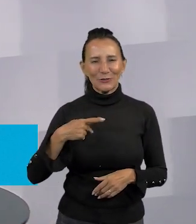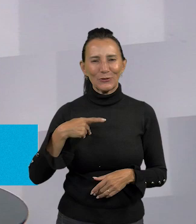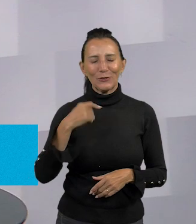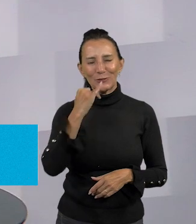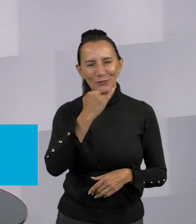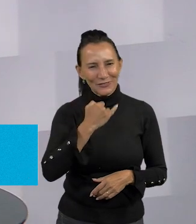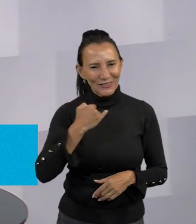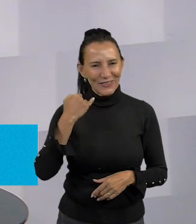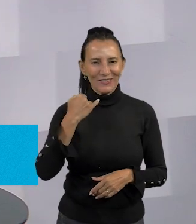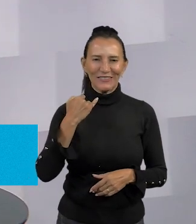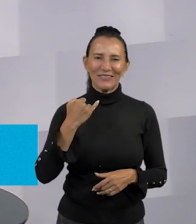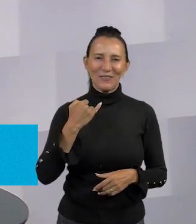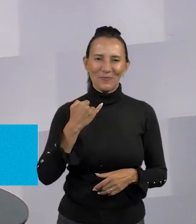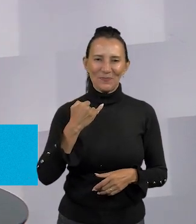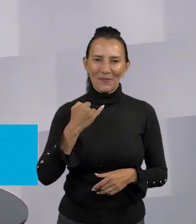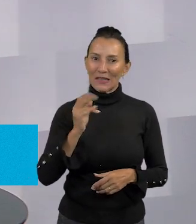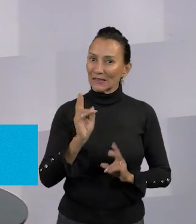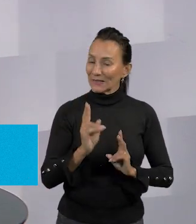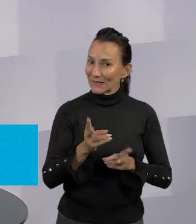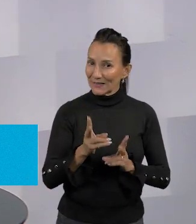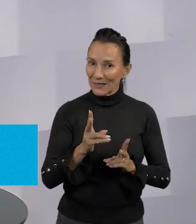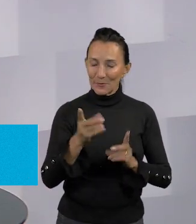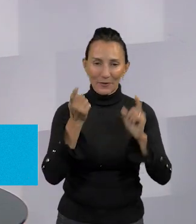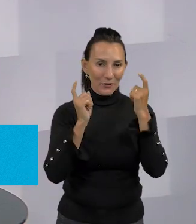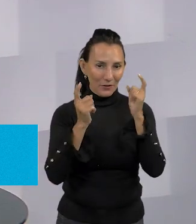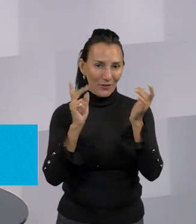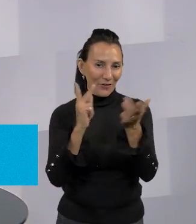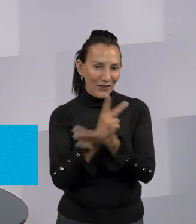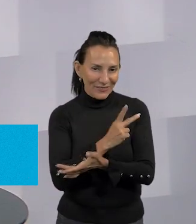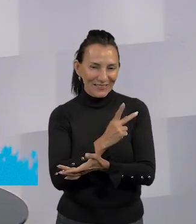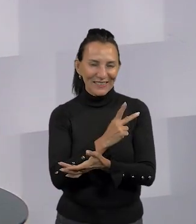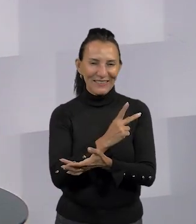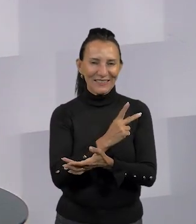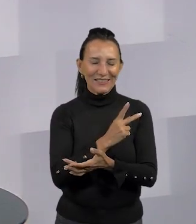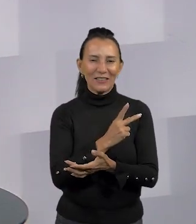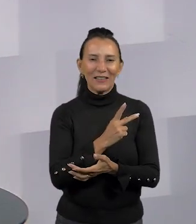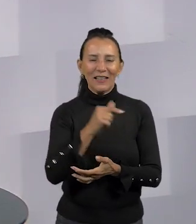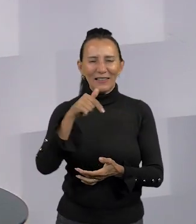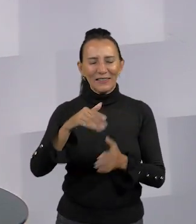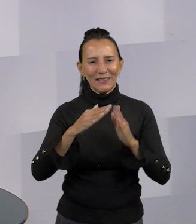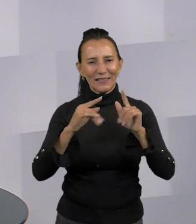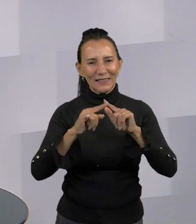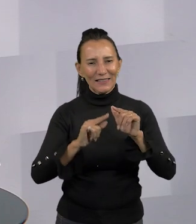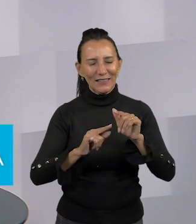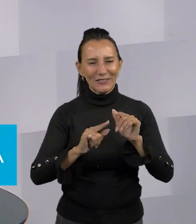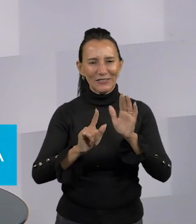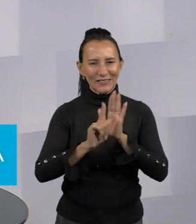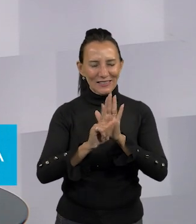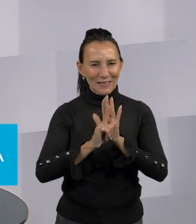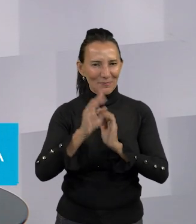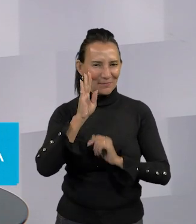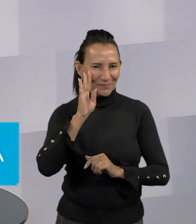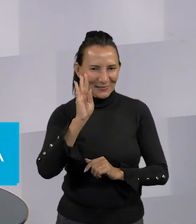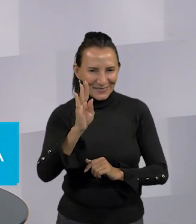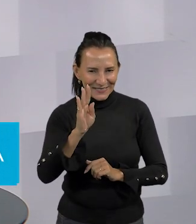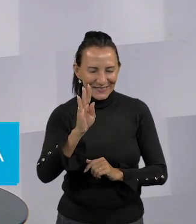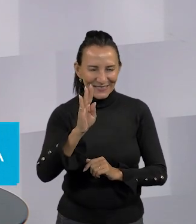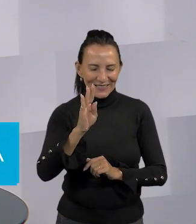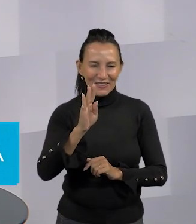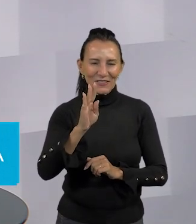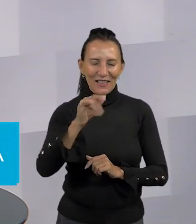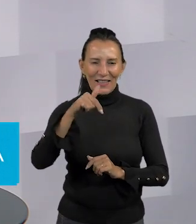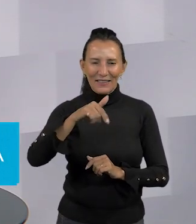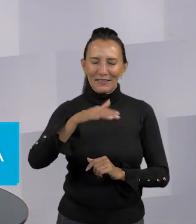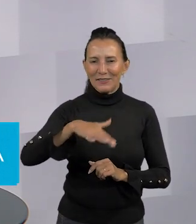Coelho Linhares e sempre as reuniões acontecem no templo principal da Igreja Batista getsemane na Rua